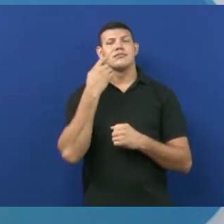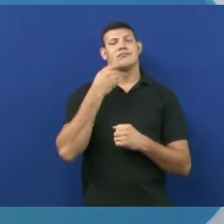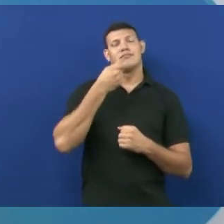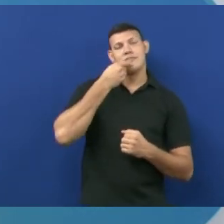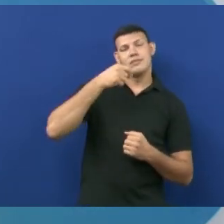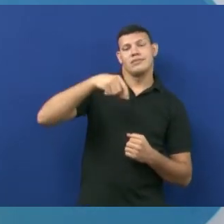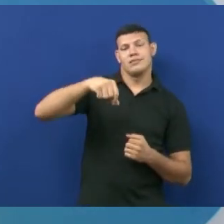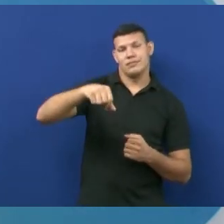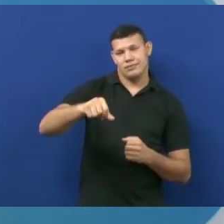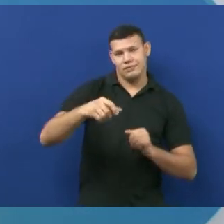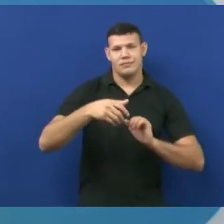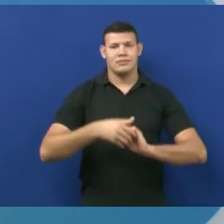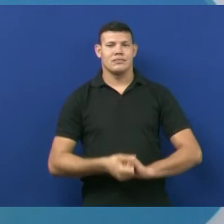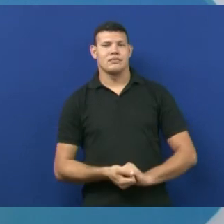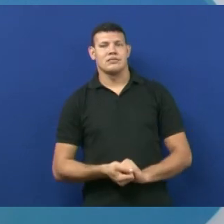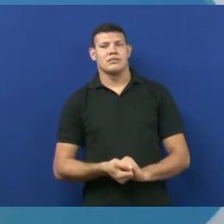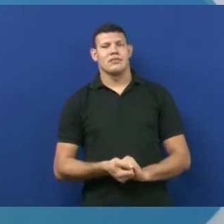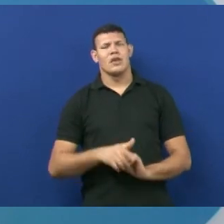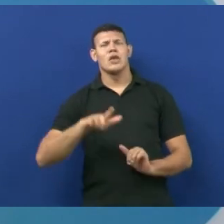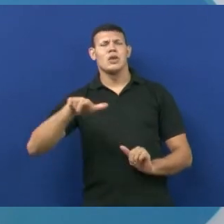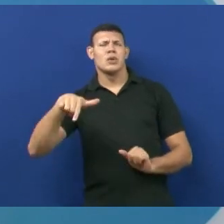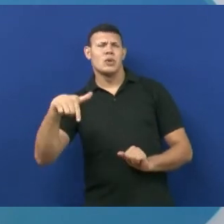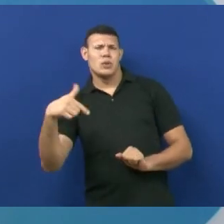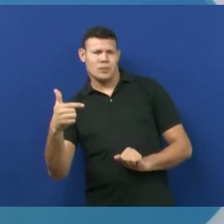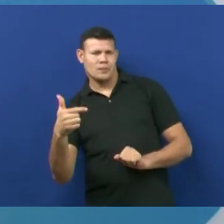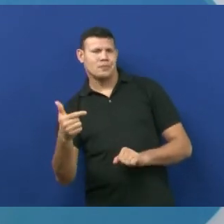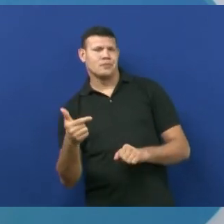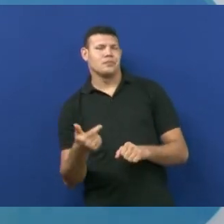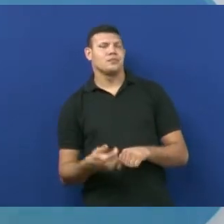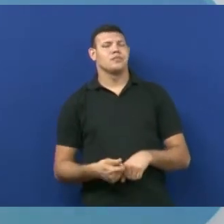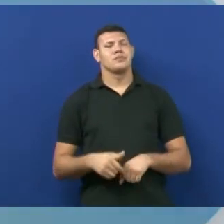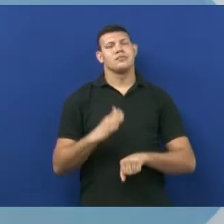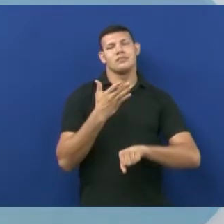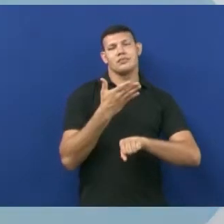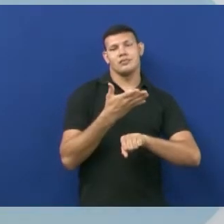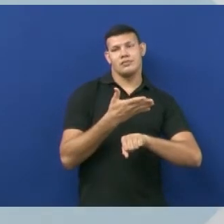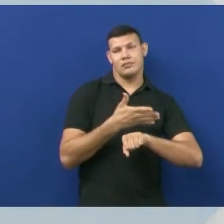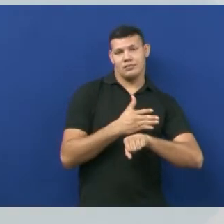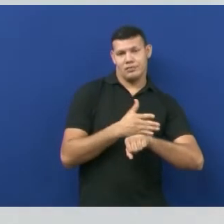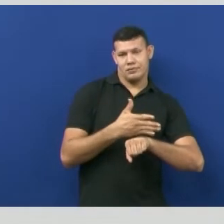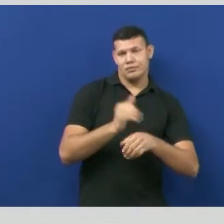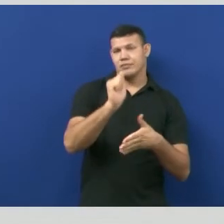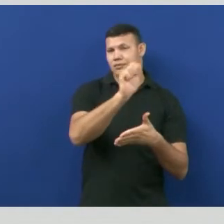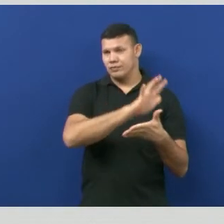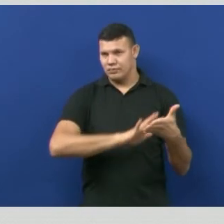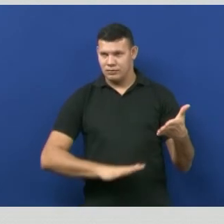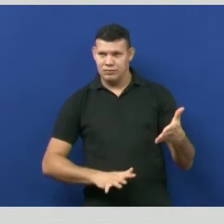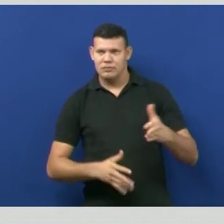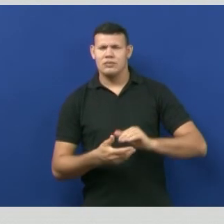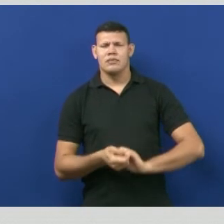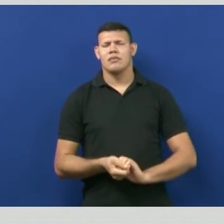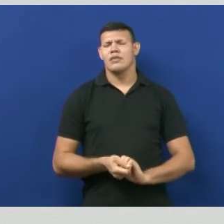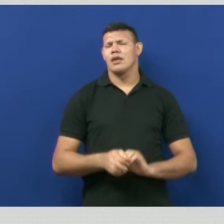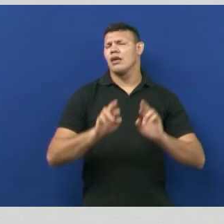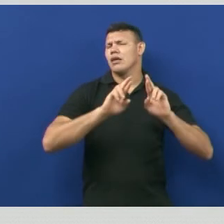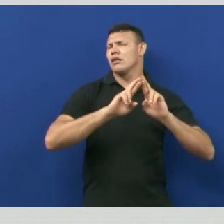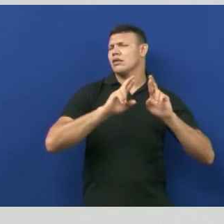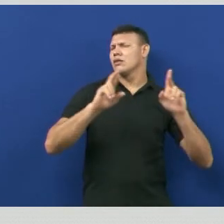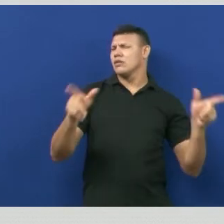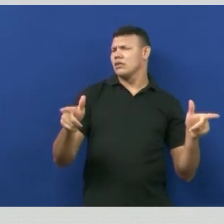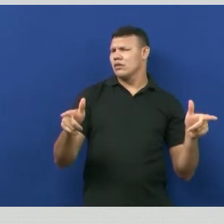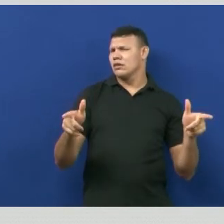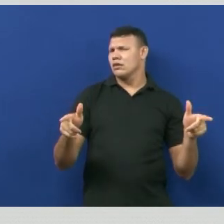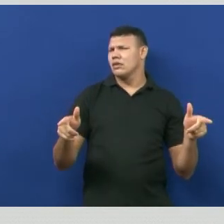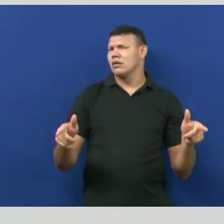sal. Vamos ao outro exercício. O que diferencia principalmente as